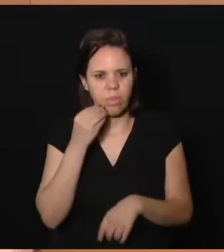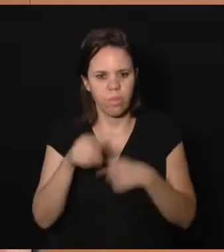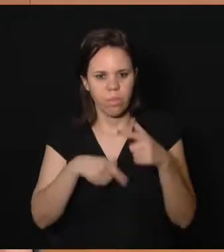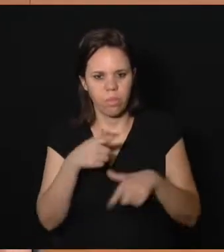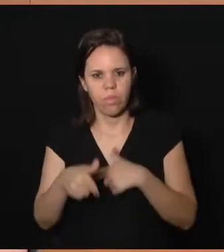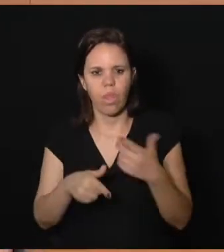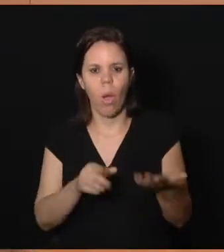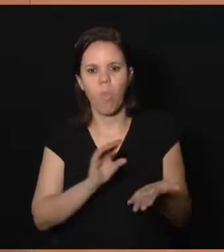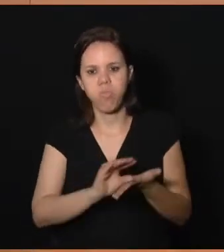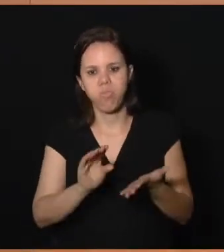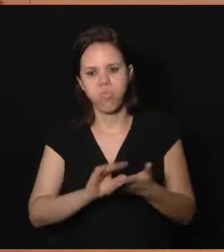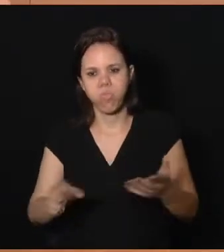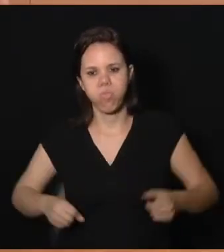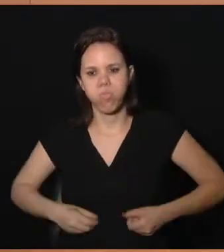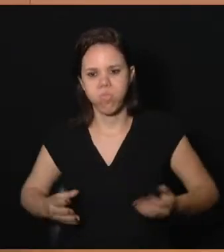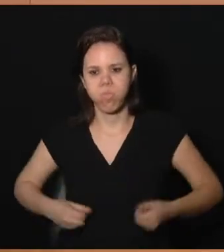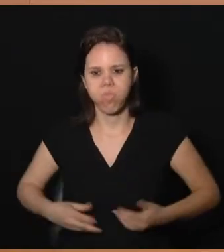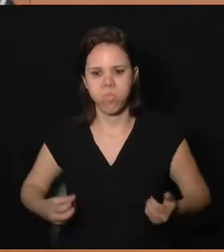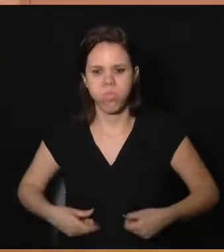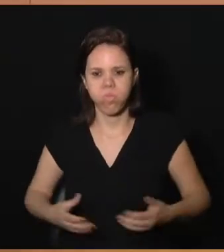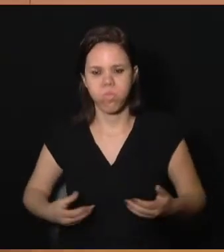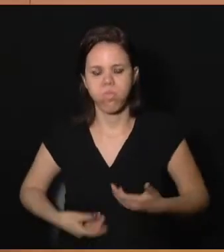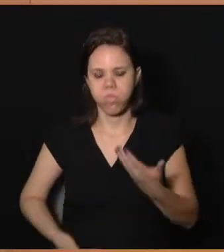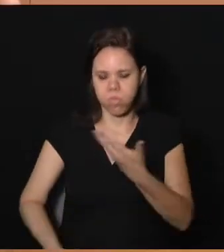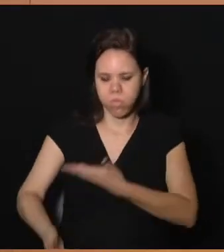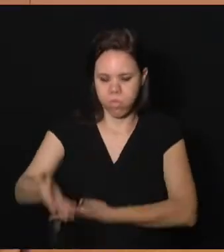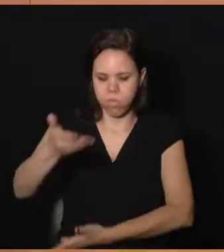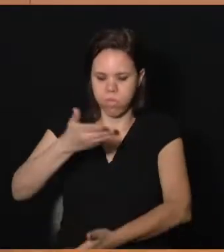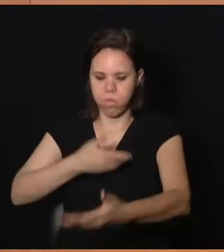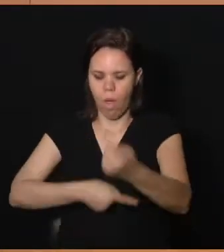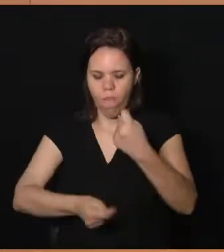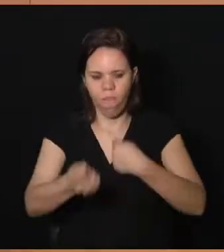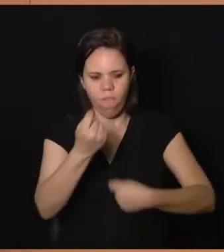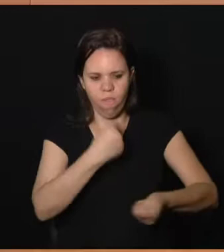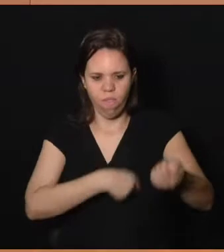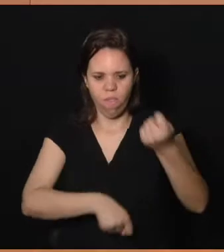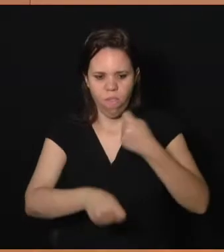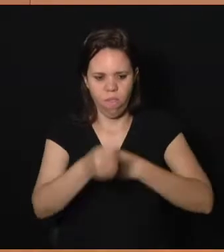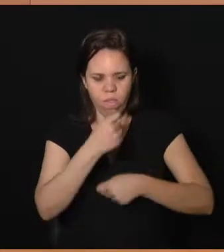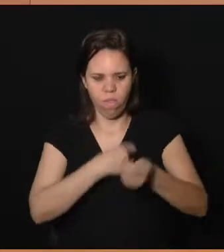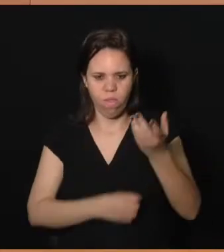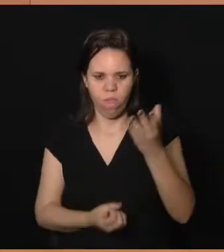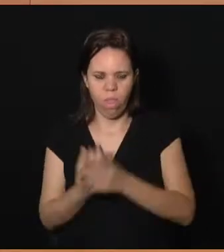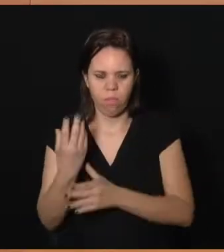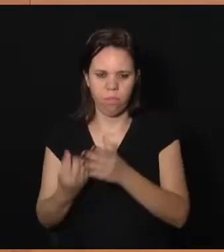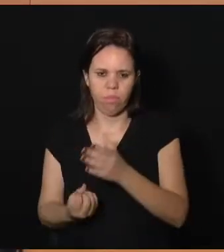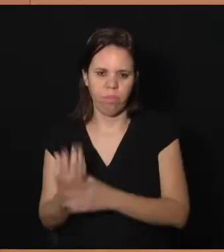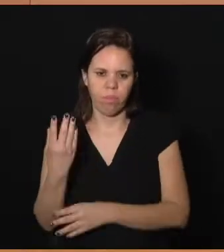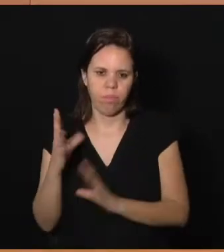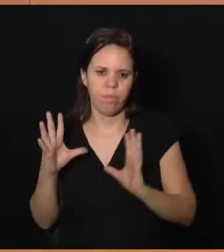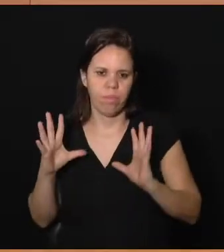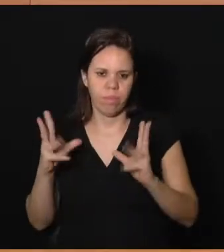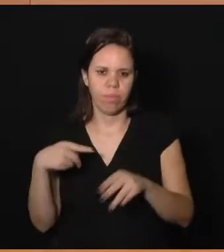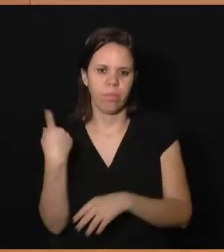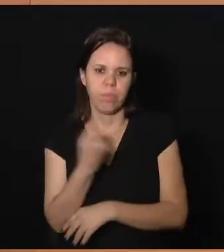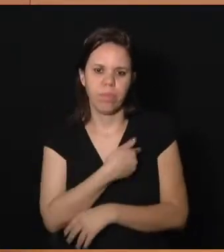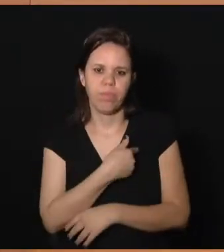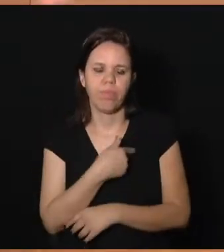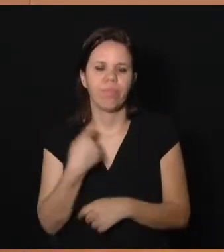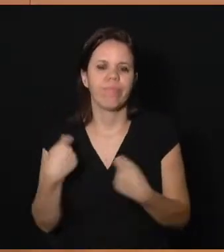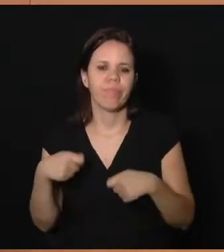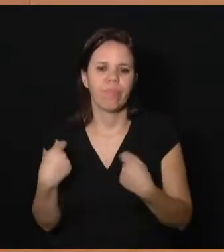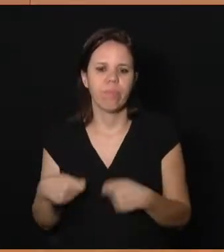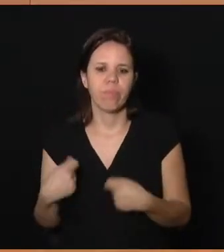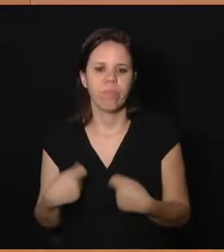mais consumo. Essa roda, efetivamente, ela passa a girar como todos nós